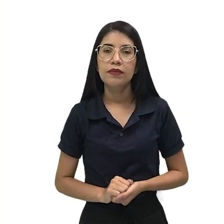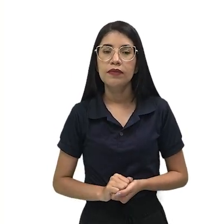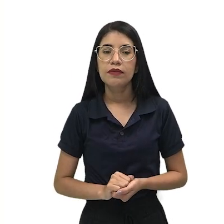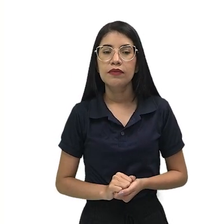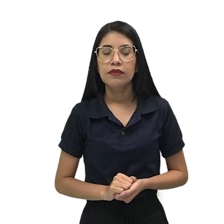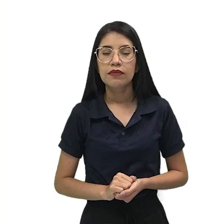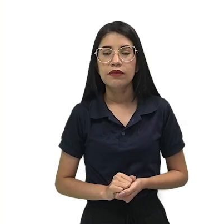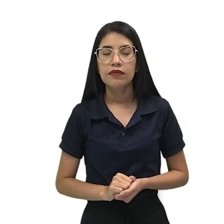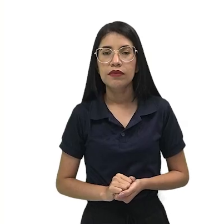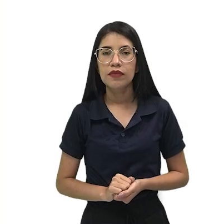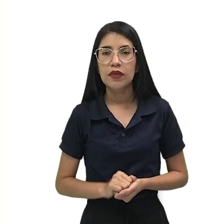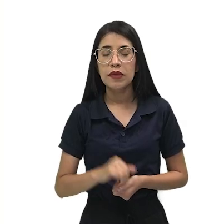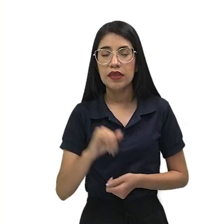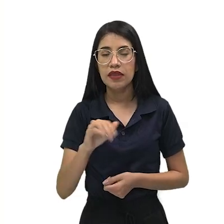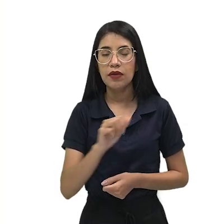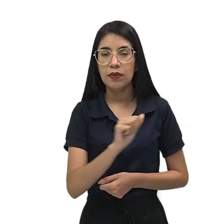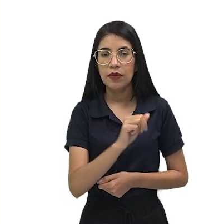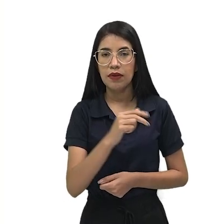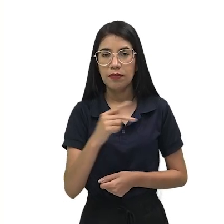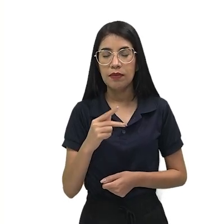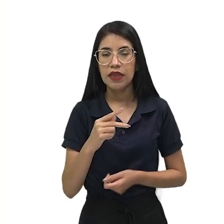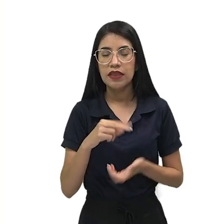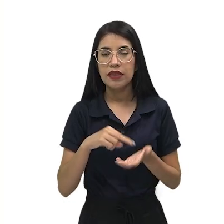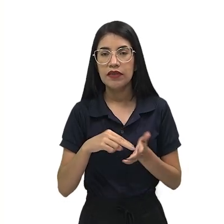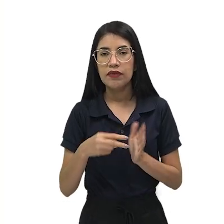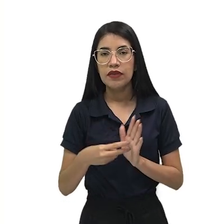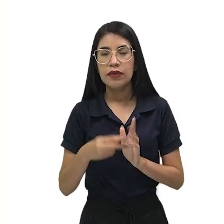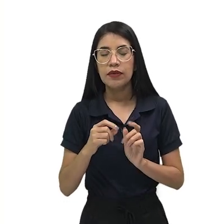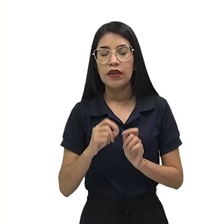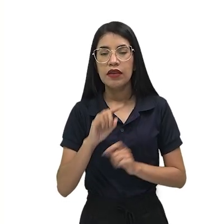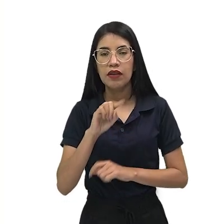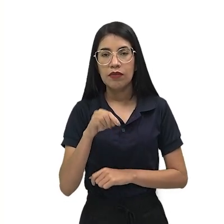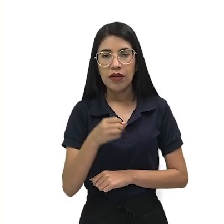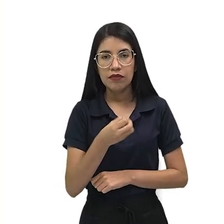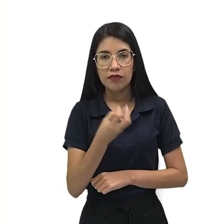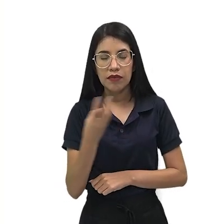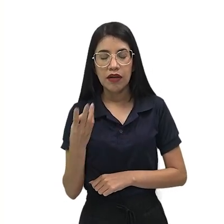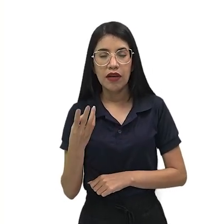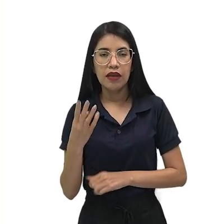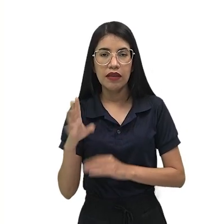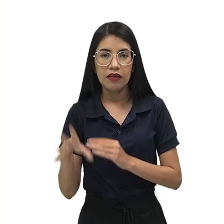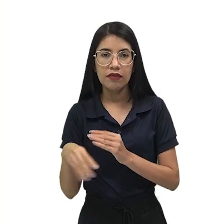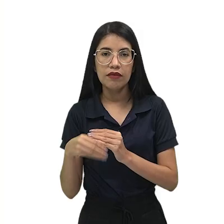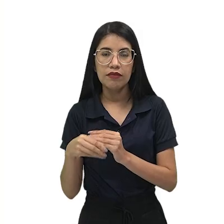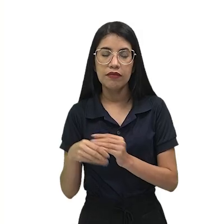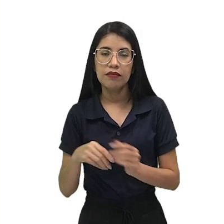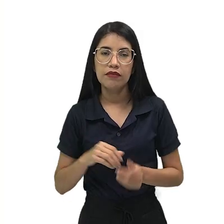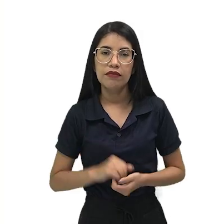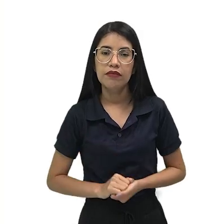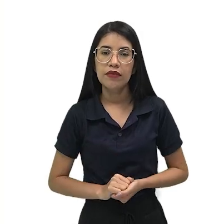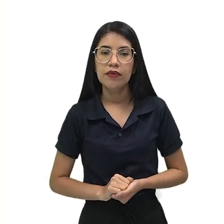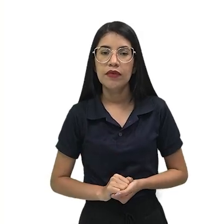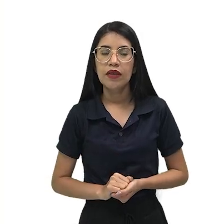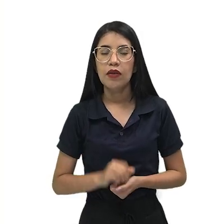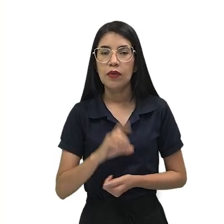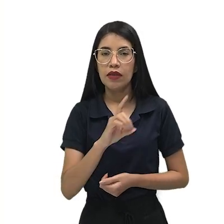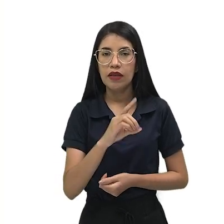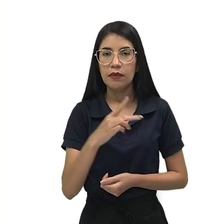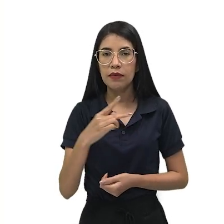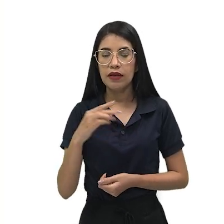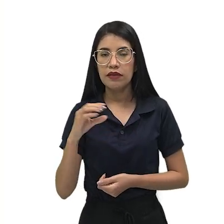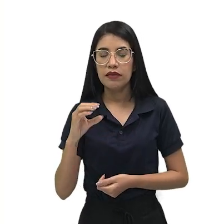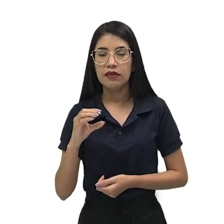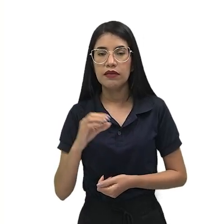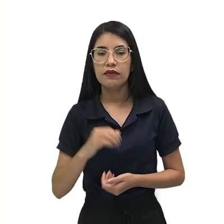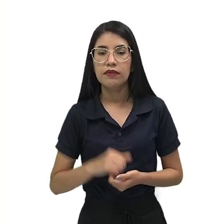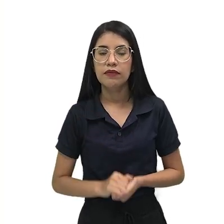anteperíodo. Então, se ele é o anteperíodo, ela é uma dízima periódica composta. Tem o